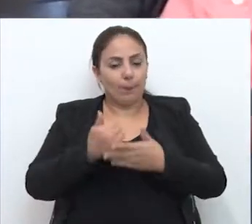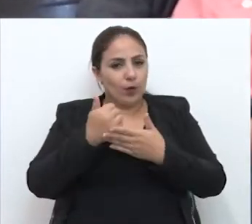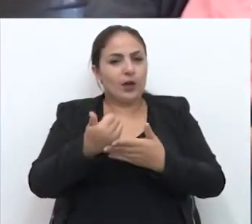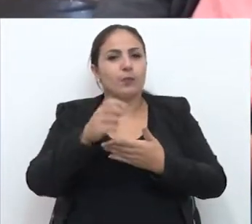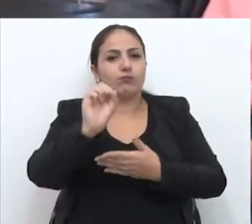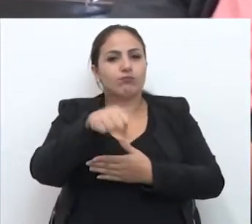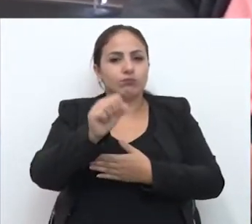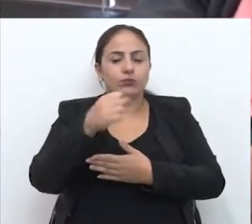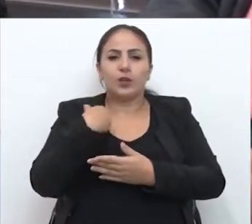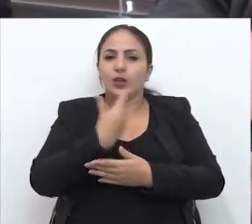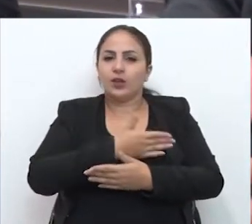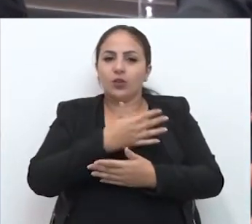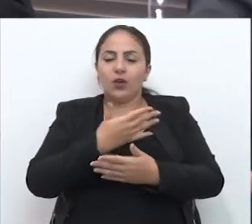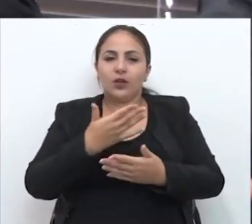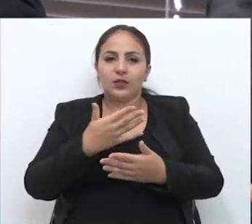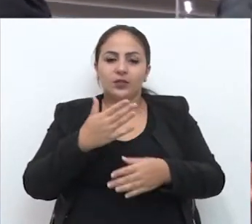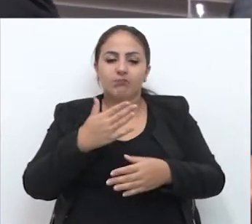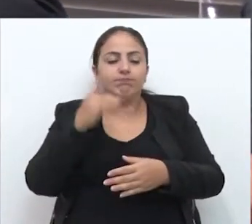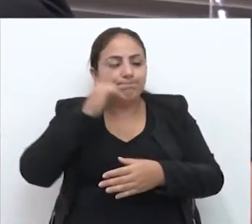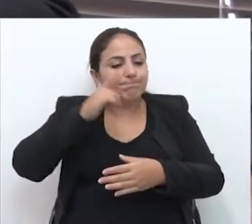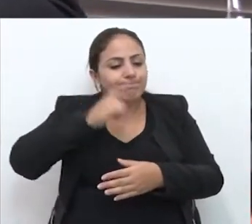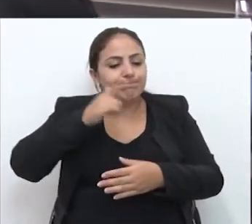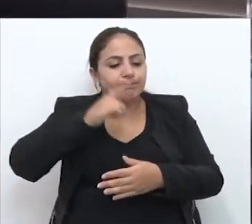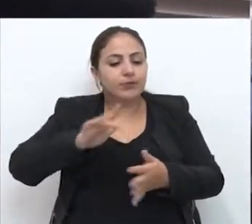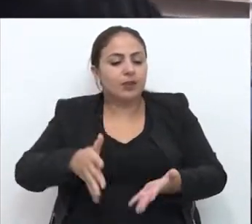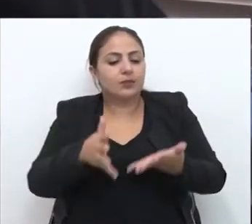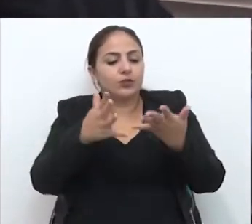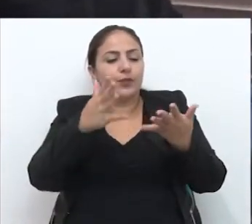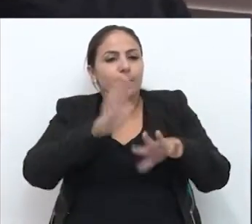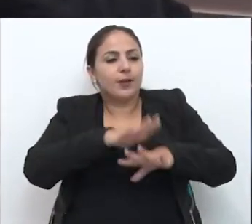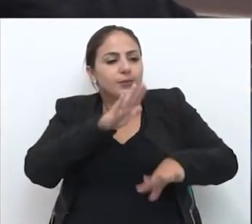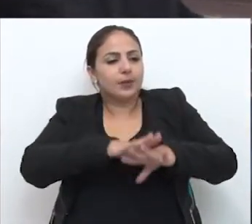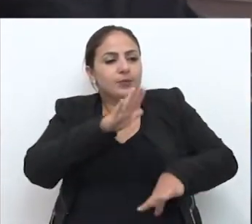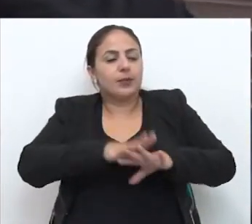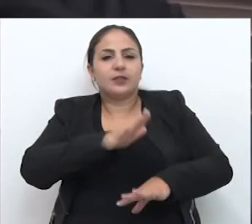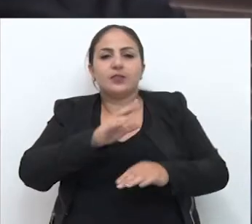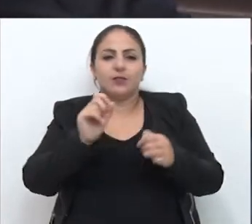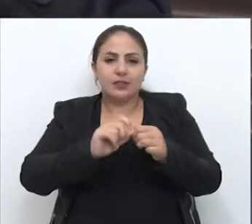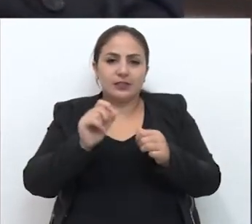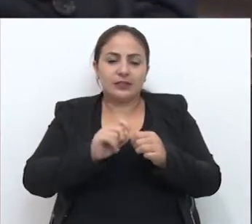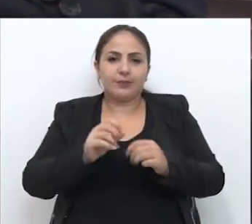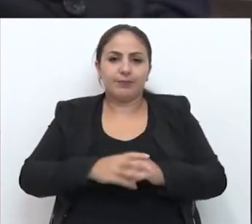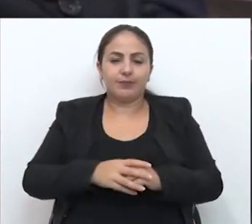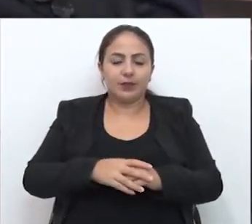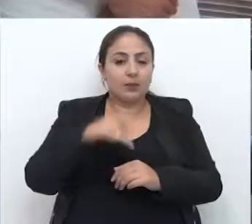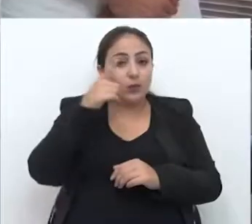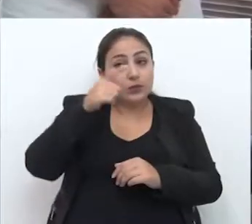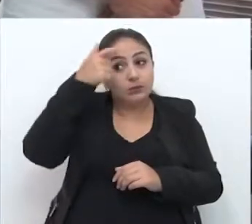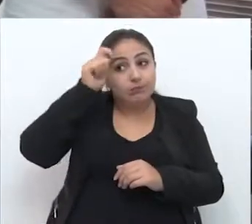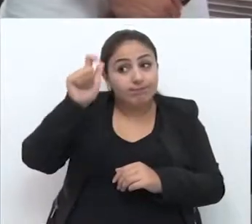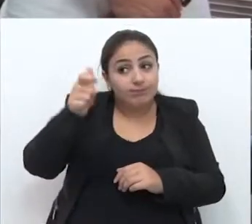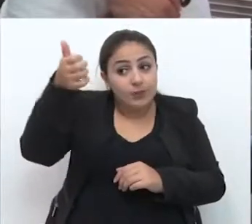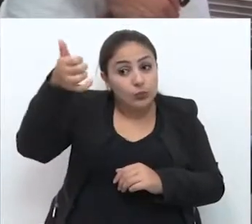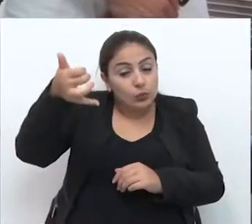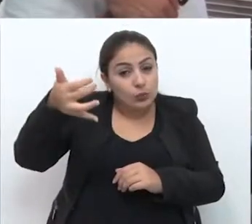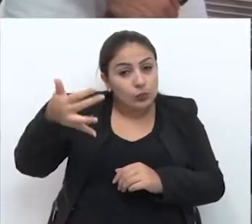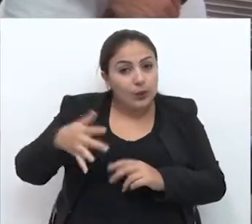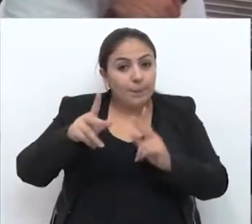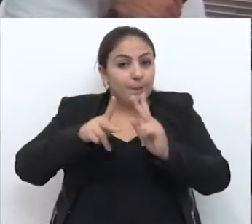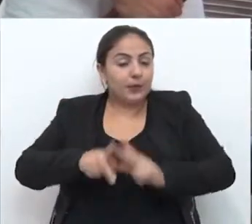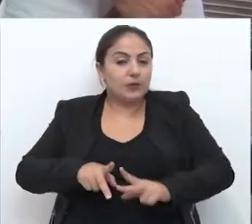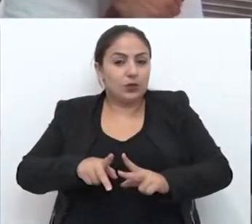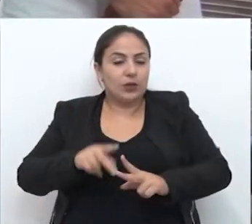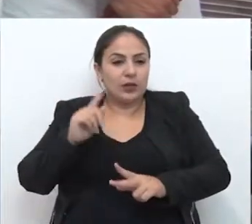e apoiamos e vamos incentivar, vamos fazer o que nós pudermos aqui do nosso parlamento, a Câmara de Vereadores, para conscientizar